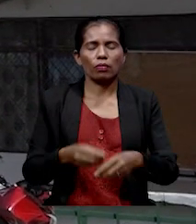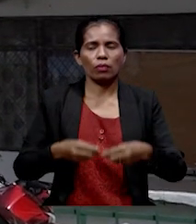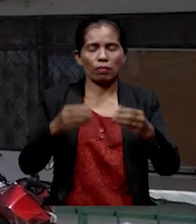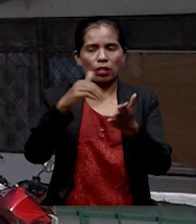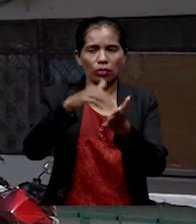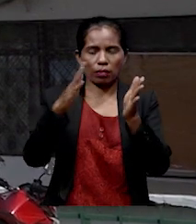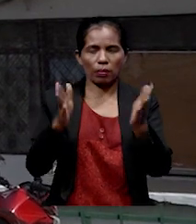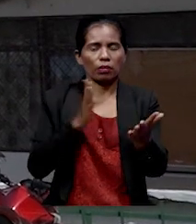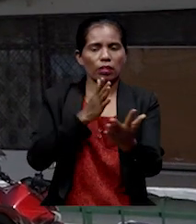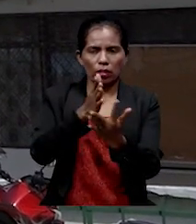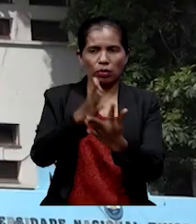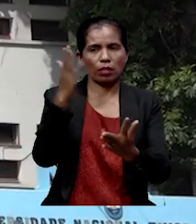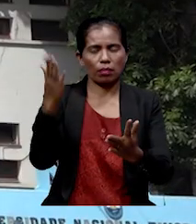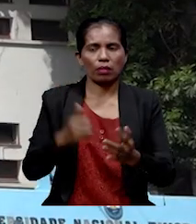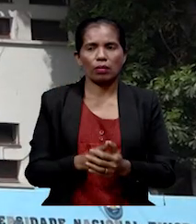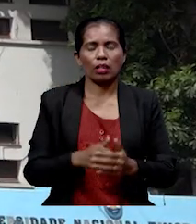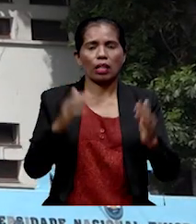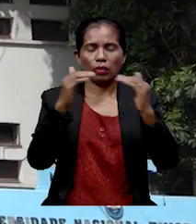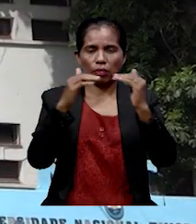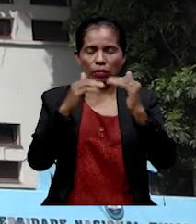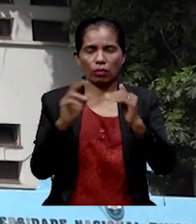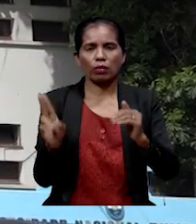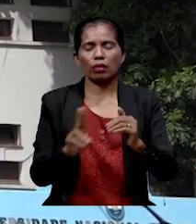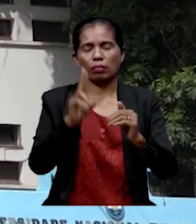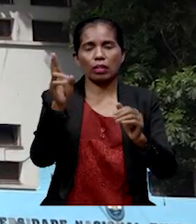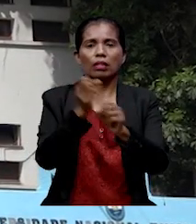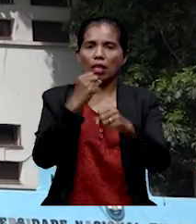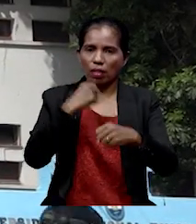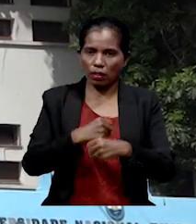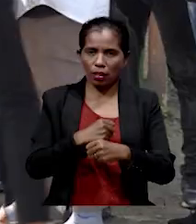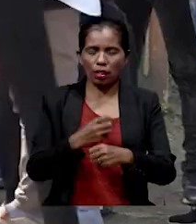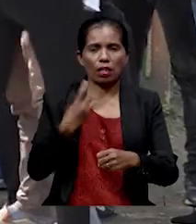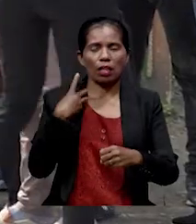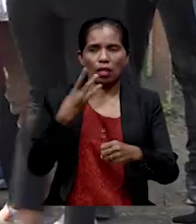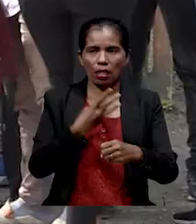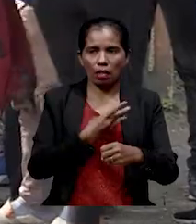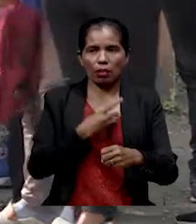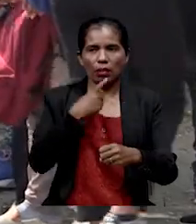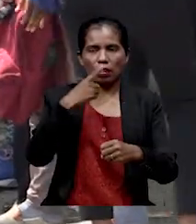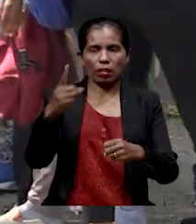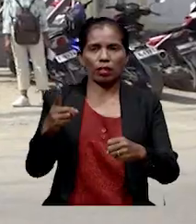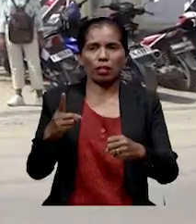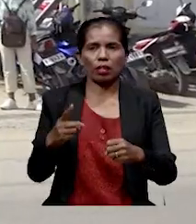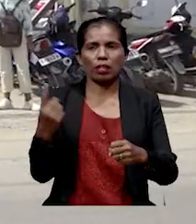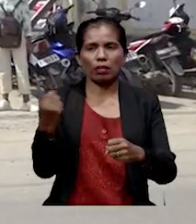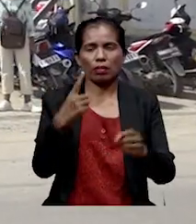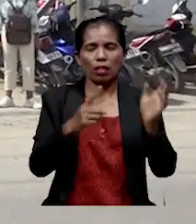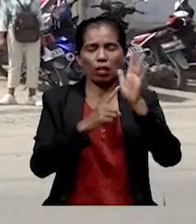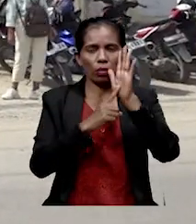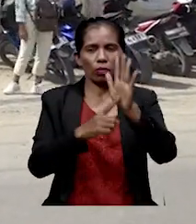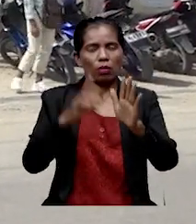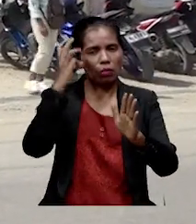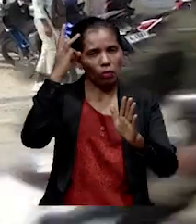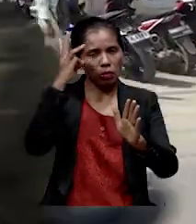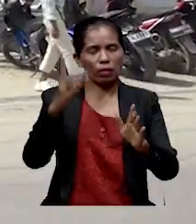atu acesso hena ba. Cada encontro ne be universidade kria ami ne senado cada fakultade sempre hato preocupação sira